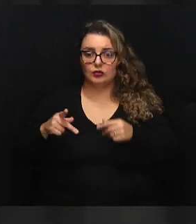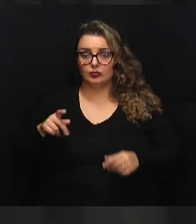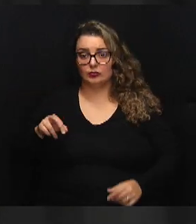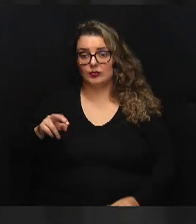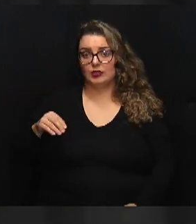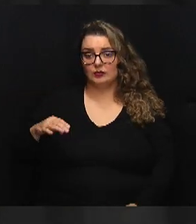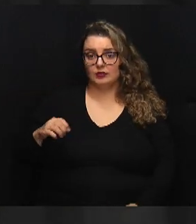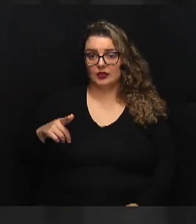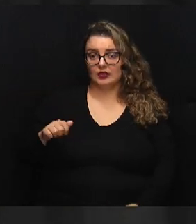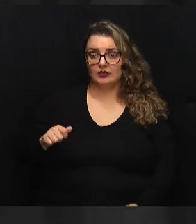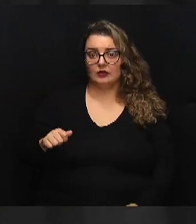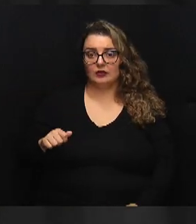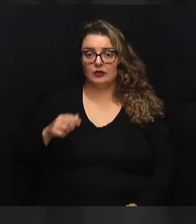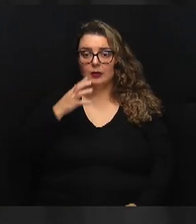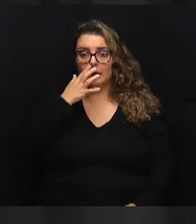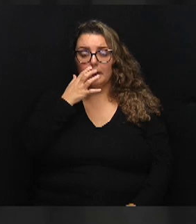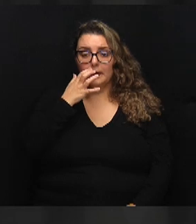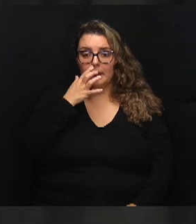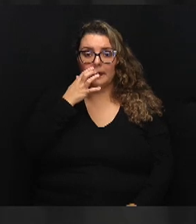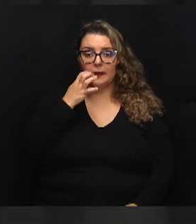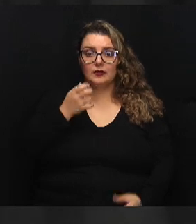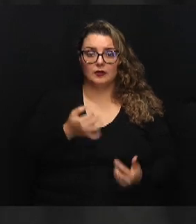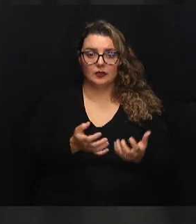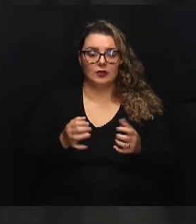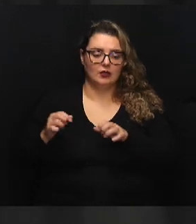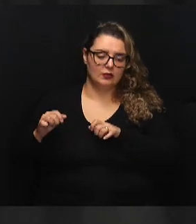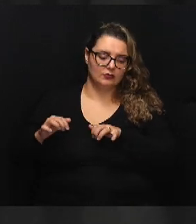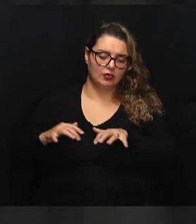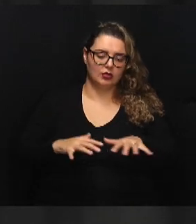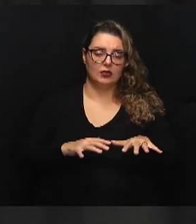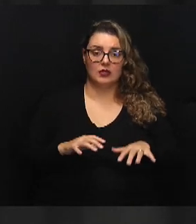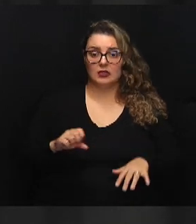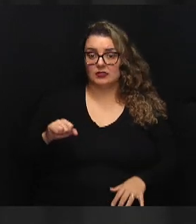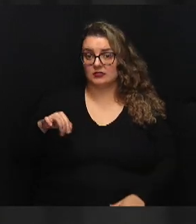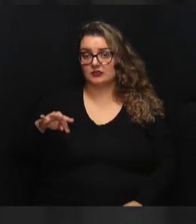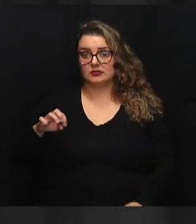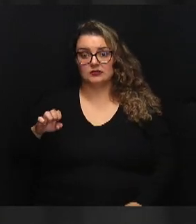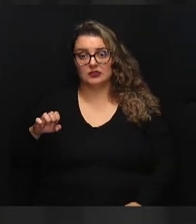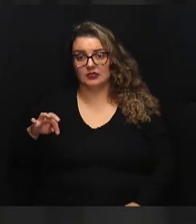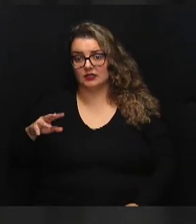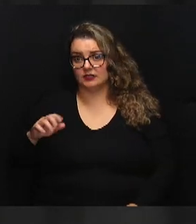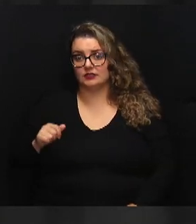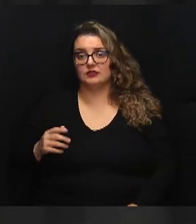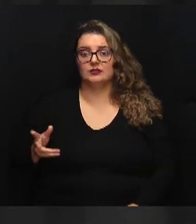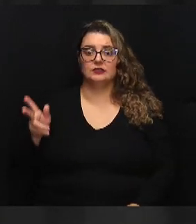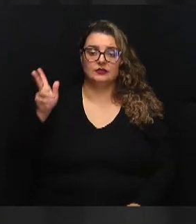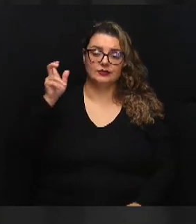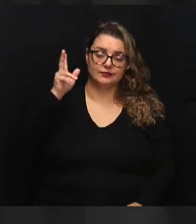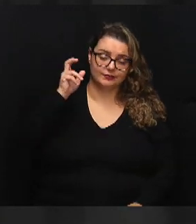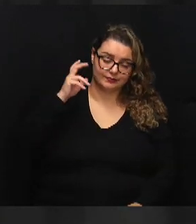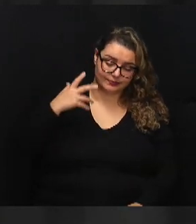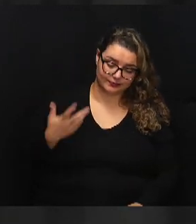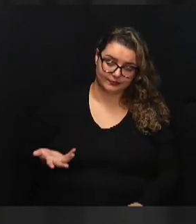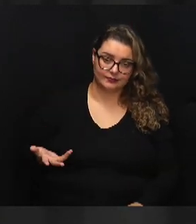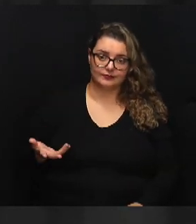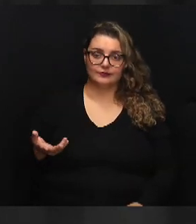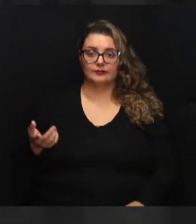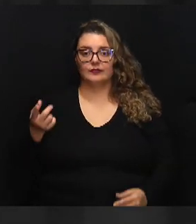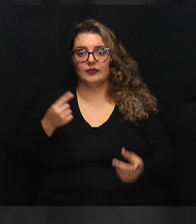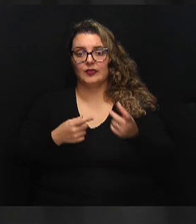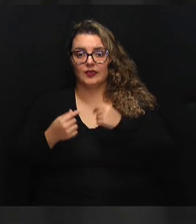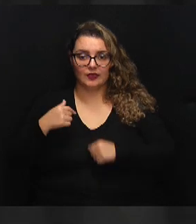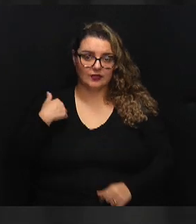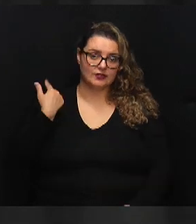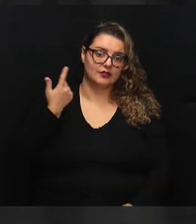a enxurrada levou a grama, quase toda a grama sintética. Aí você tem que ouvir, o dinheiro é